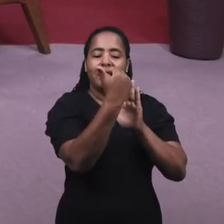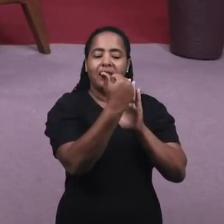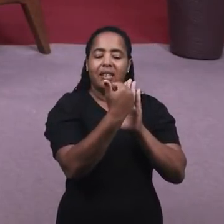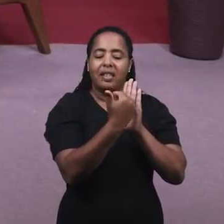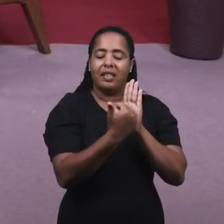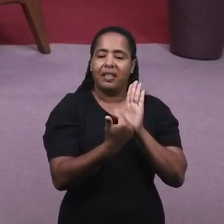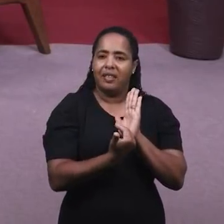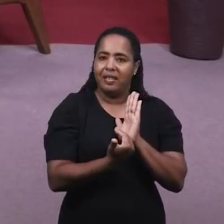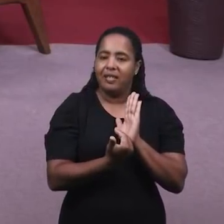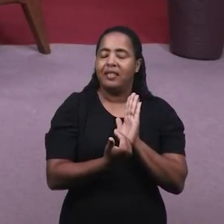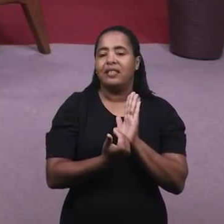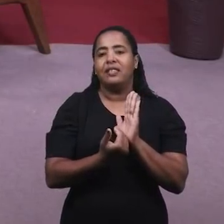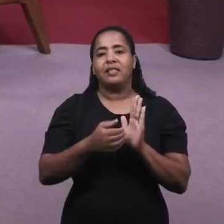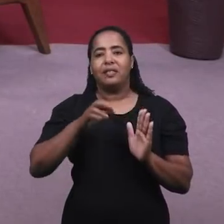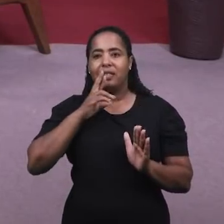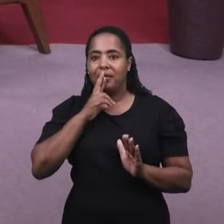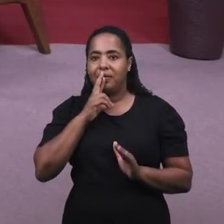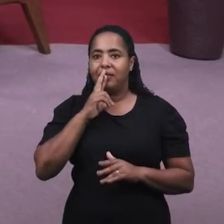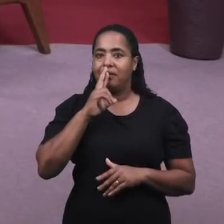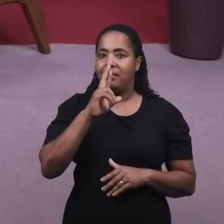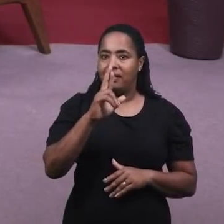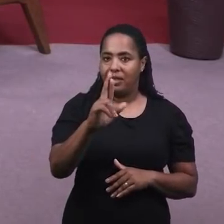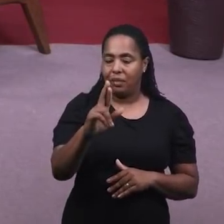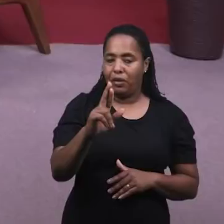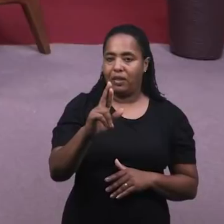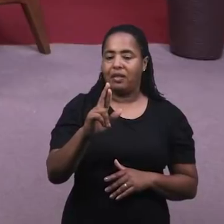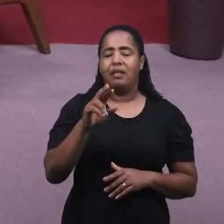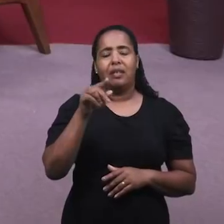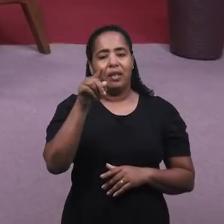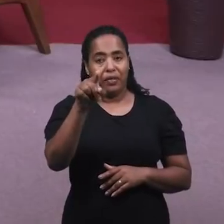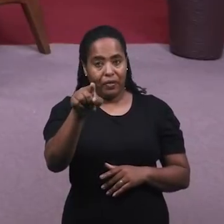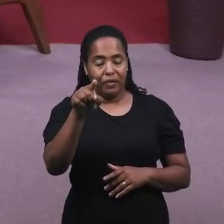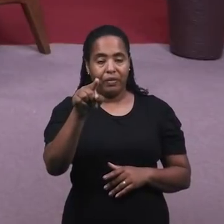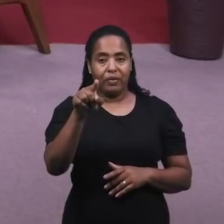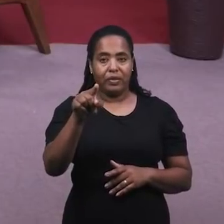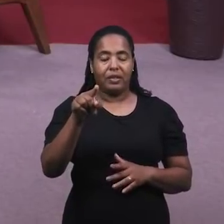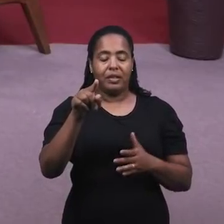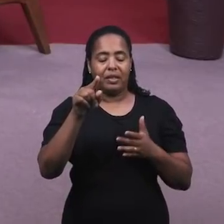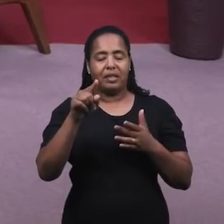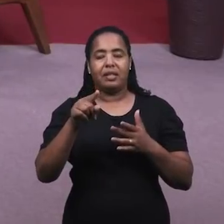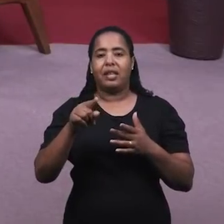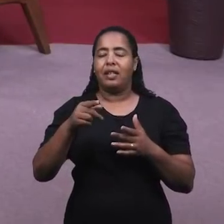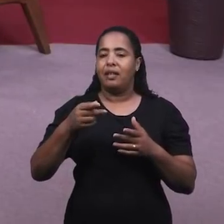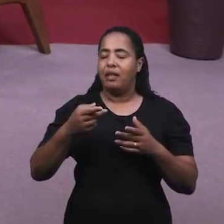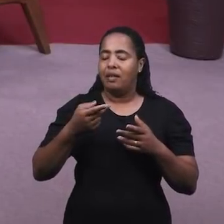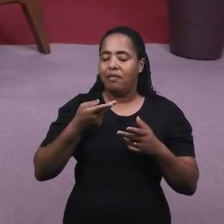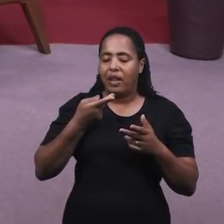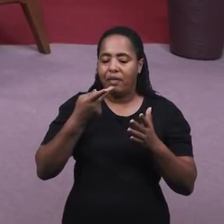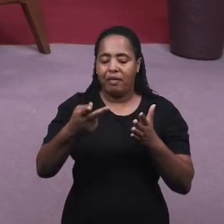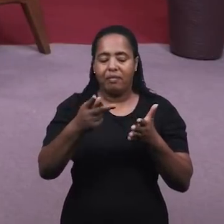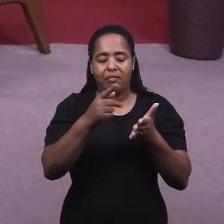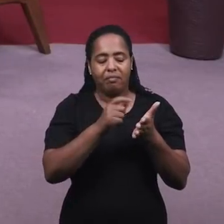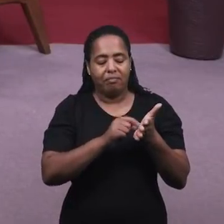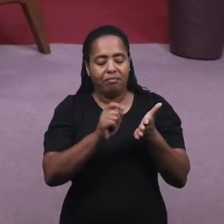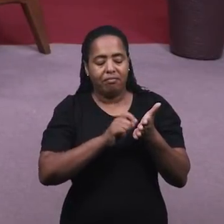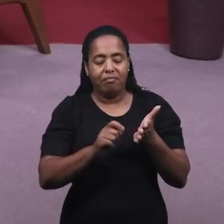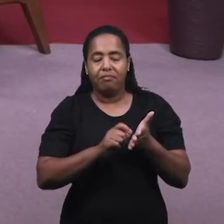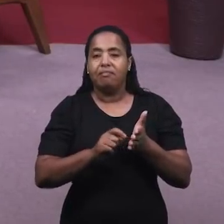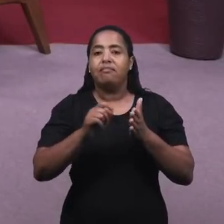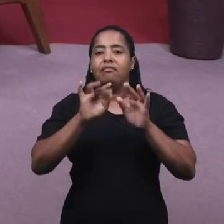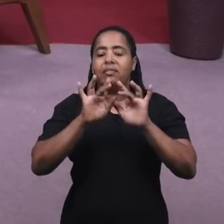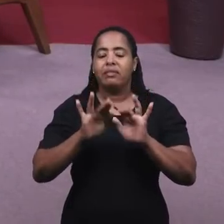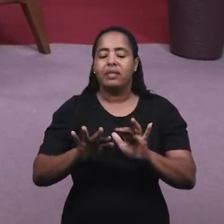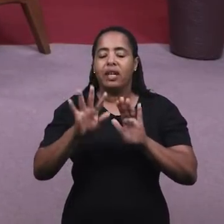com uma resposta, ou seja, você vai escrever um comentário acerca do tema que nós